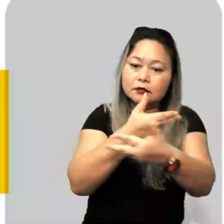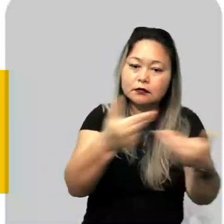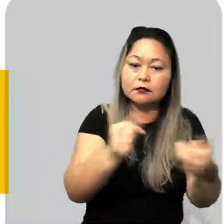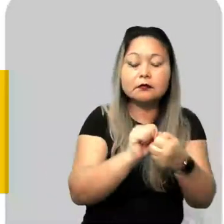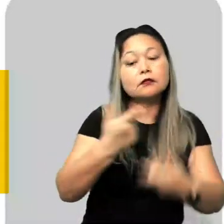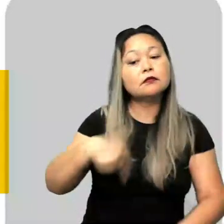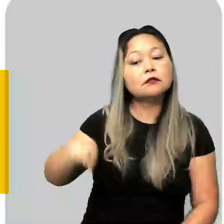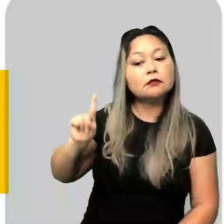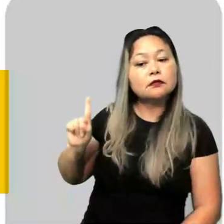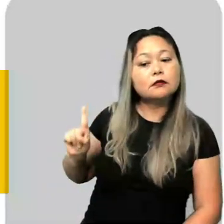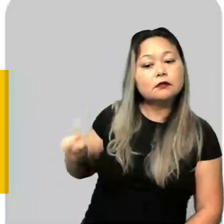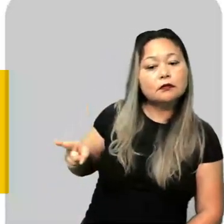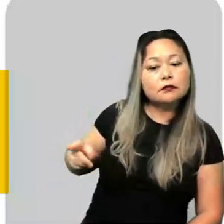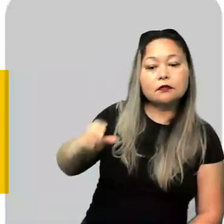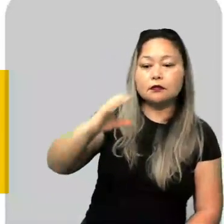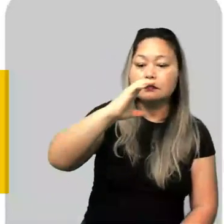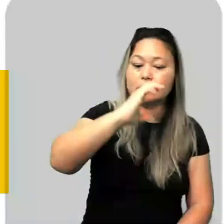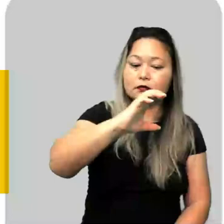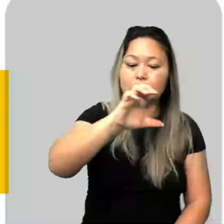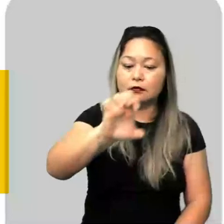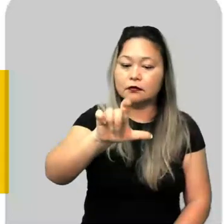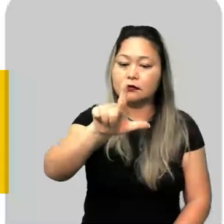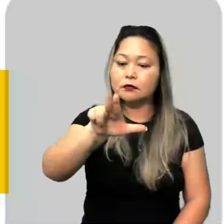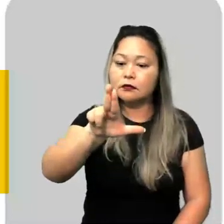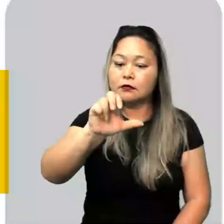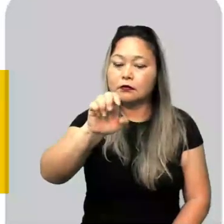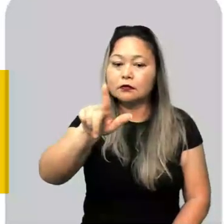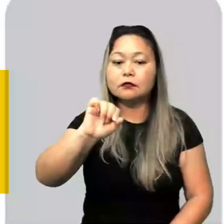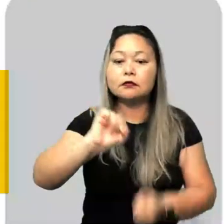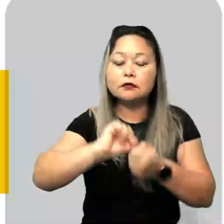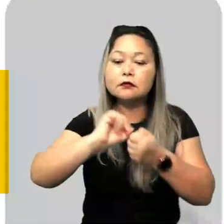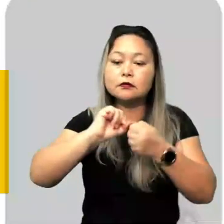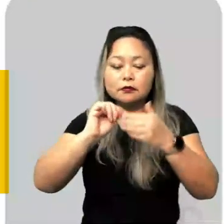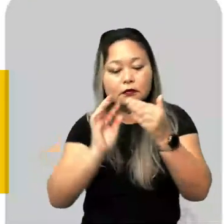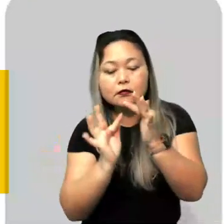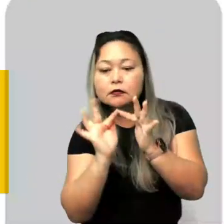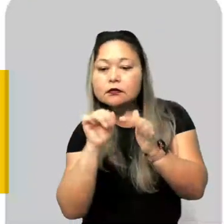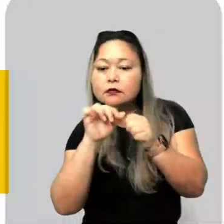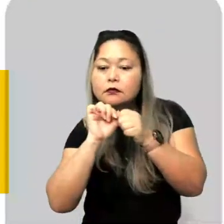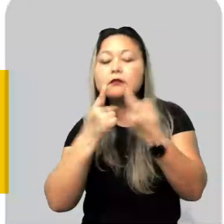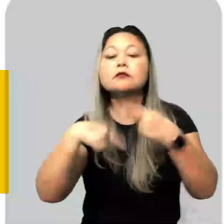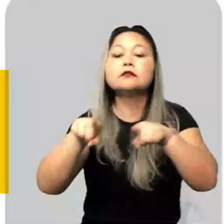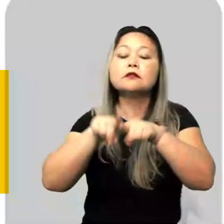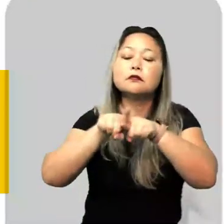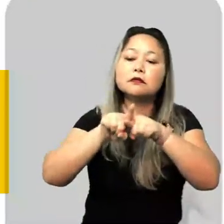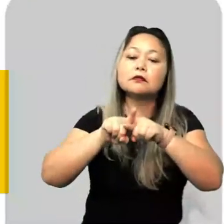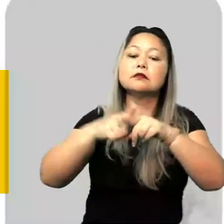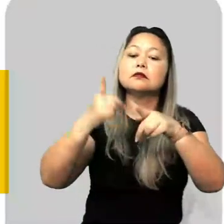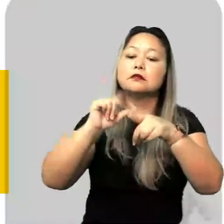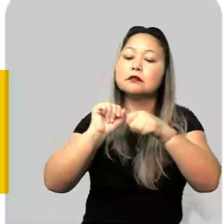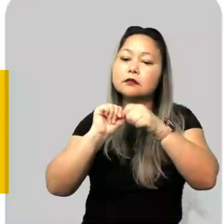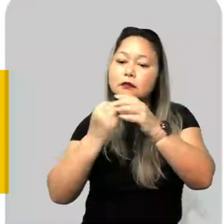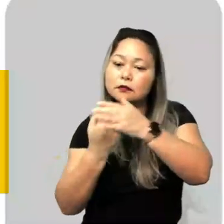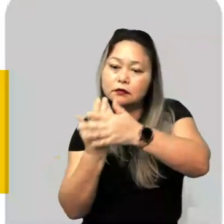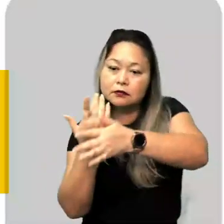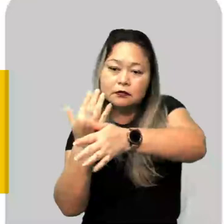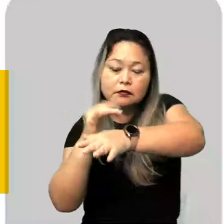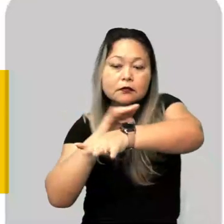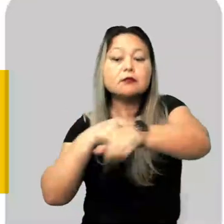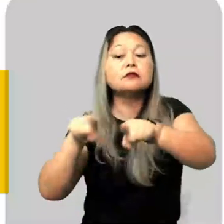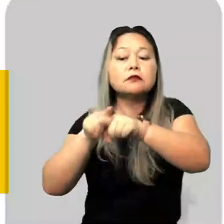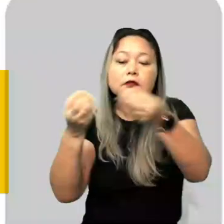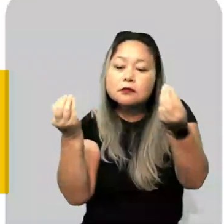da celulose, presente na parede celular dos fungos, presente também na parede celular dos vegetais